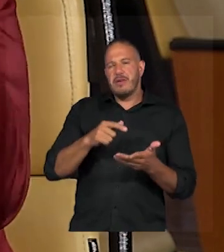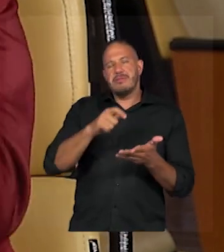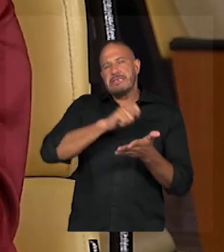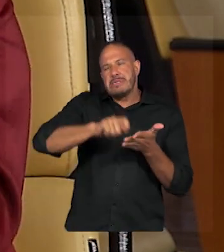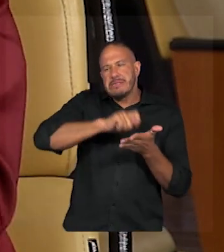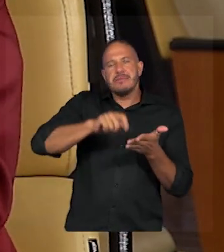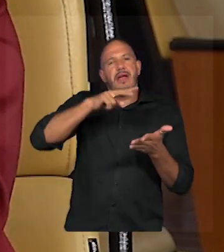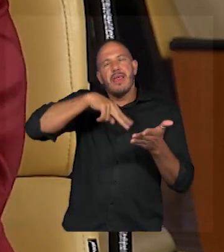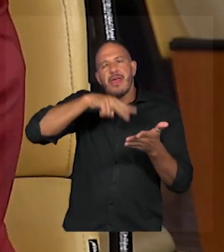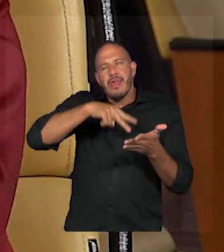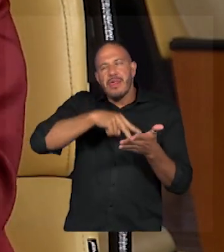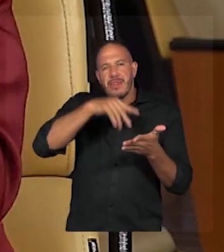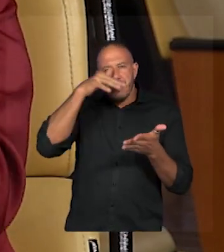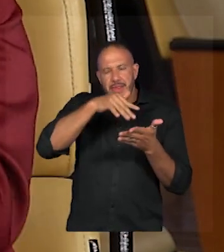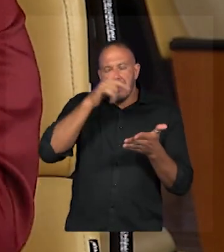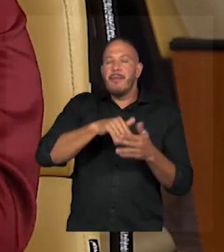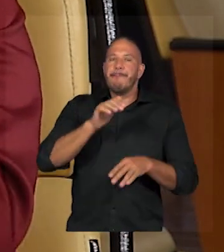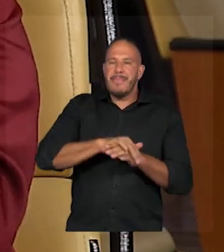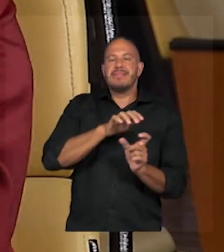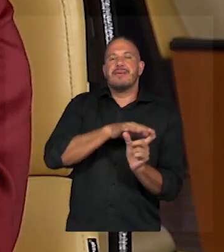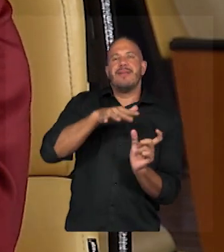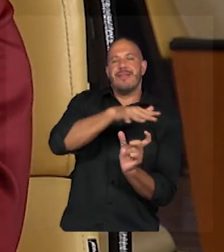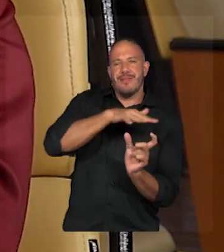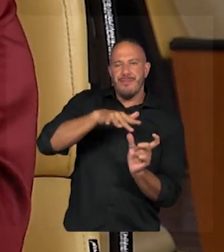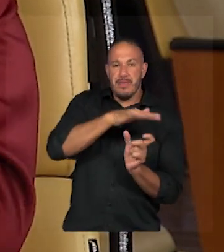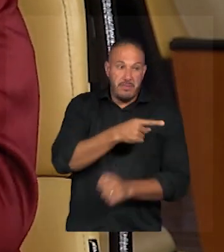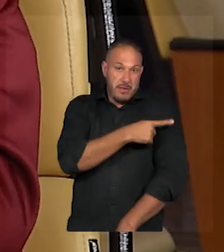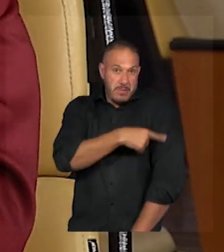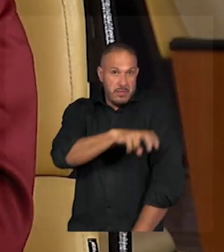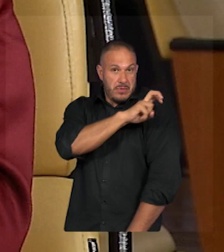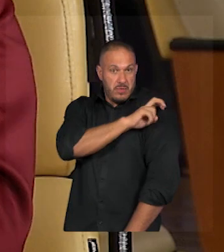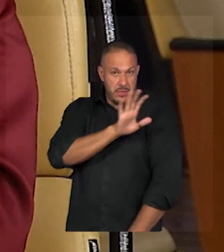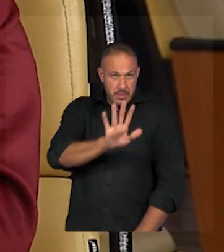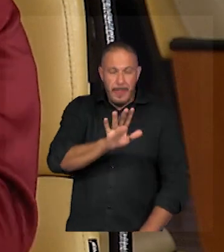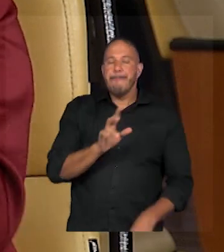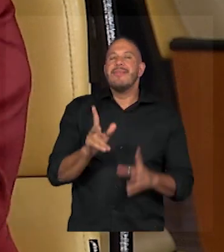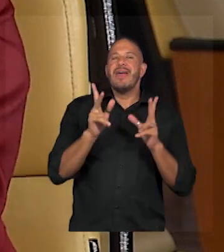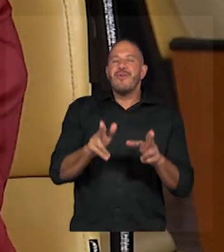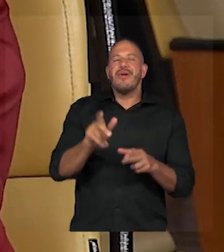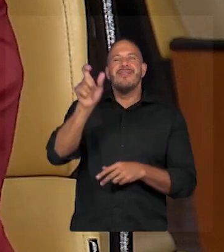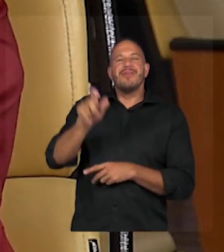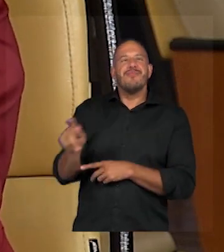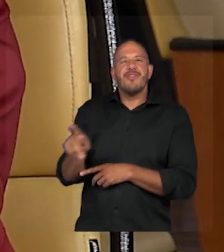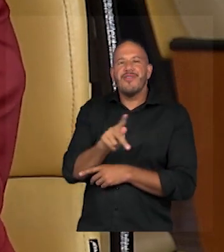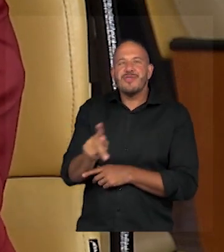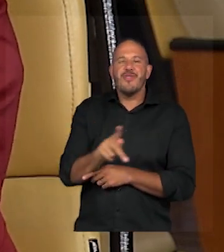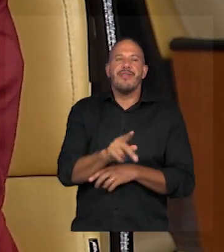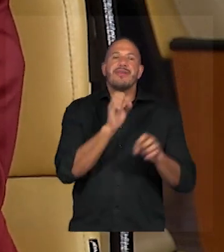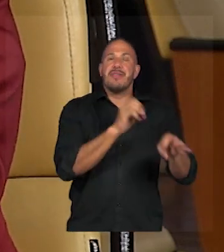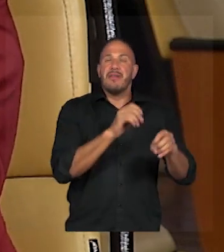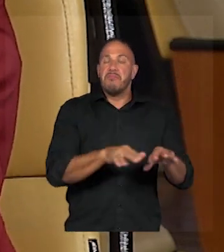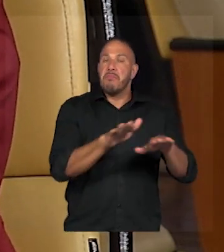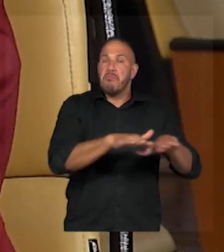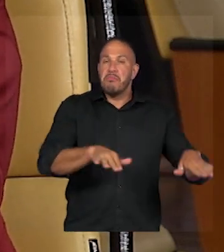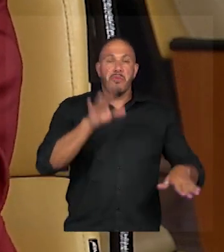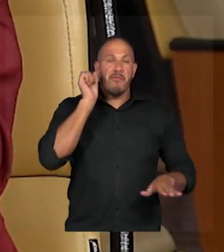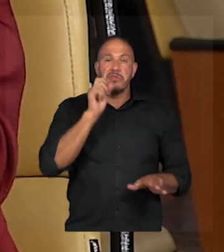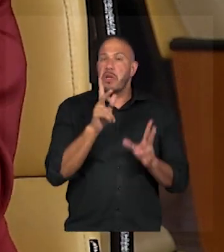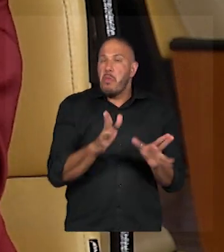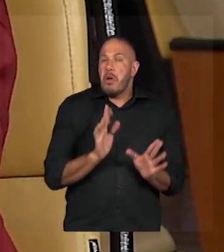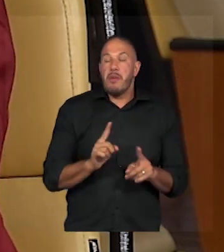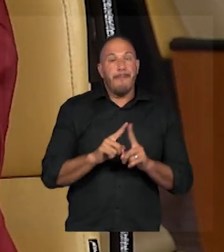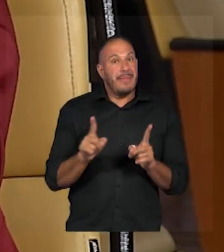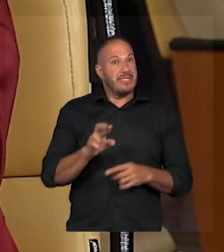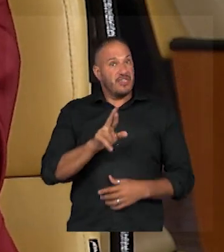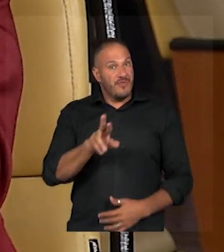é sonoro, mas em letramento, do 1º ao 5º ano. É igual o professor que pegaria uma sala de ouvinte. A única diferença é que ele vai